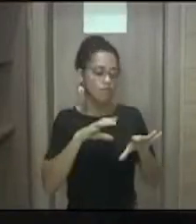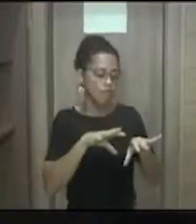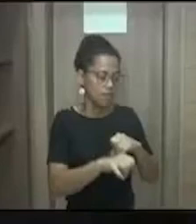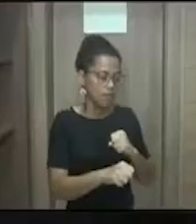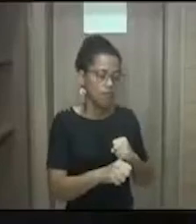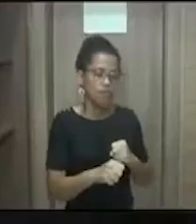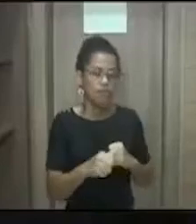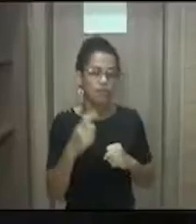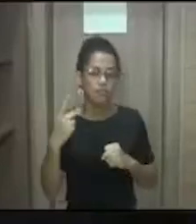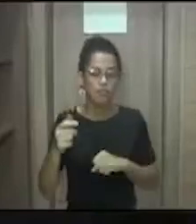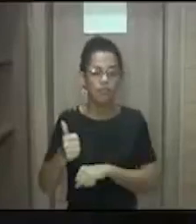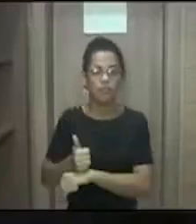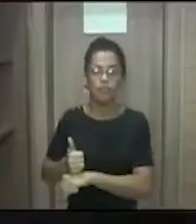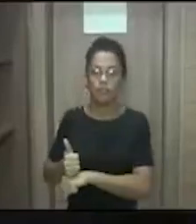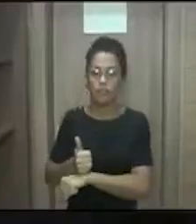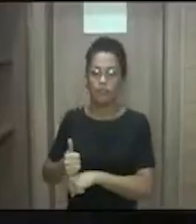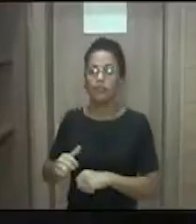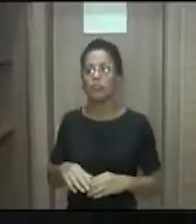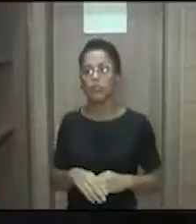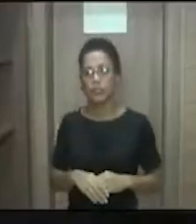esses profissionais. Né? Isso.